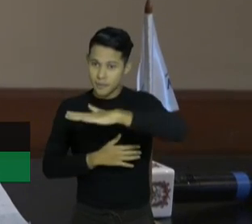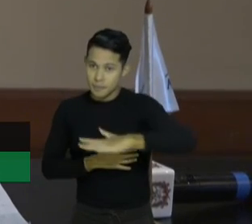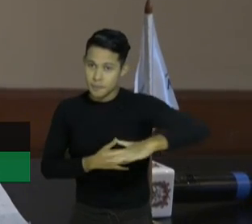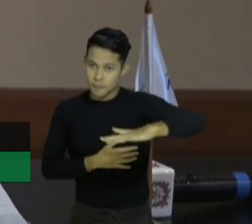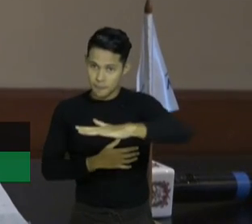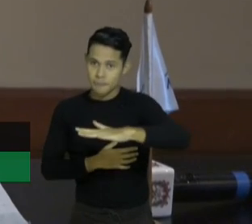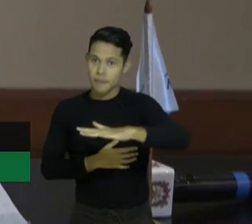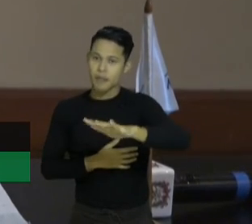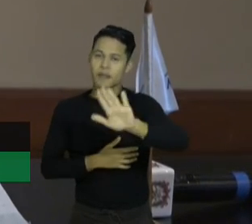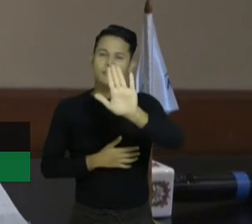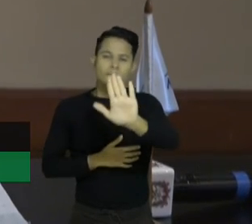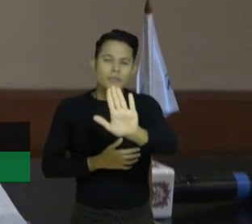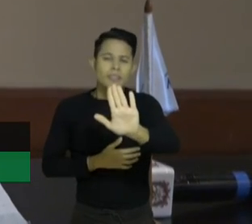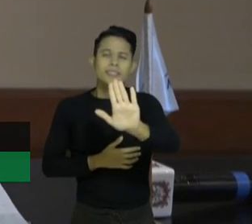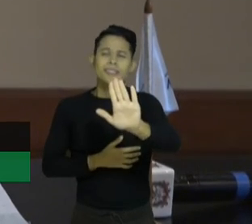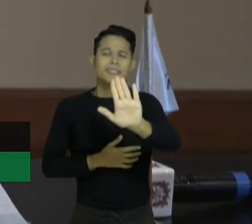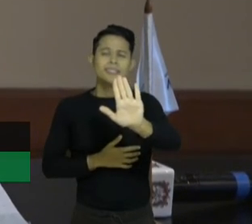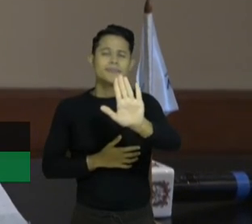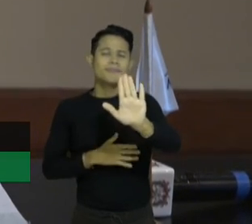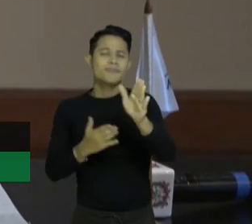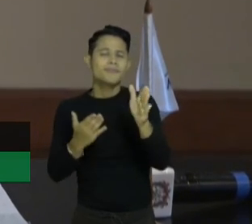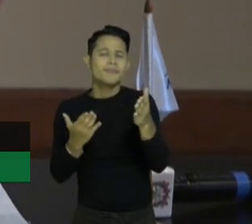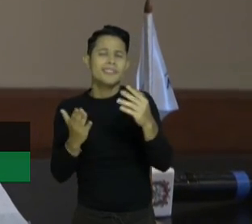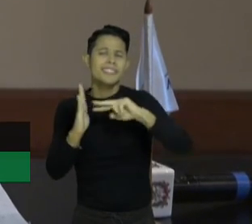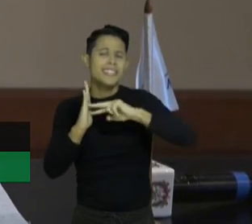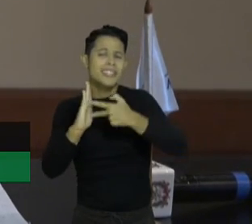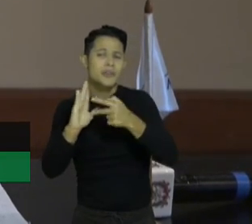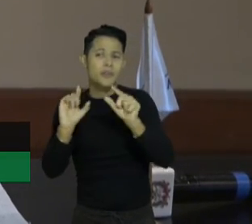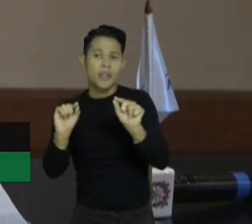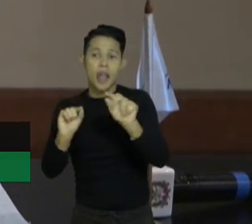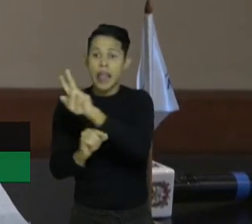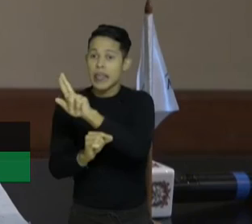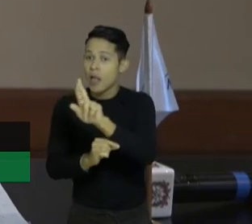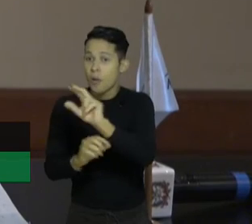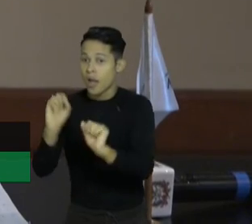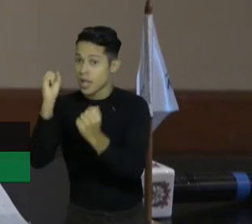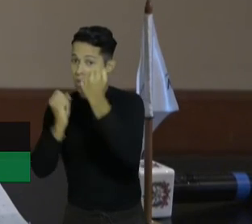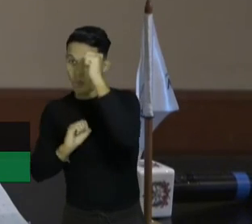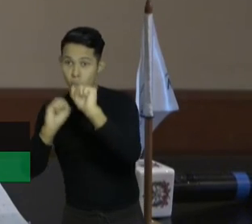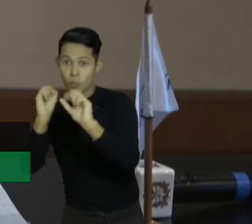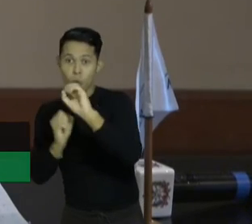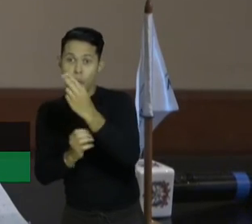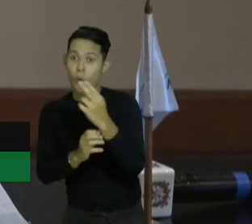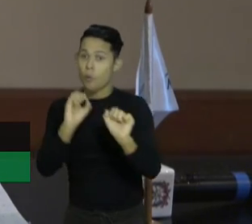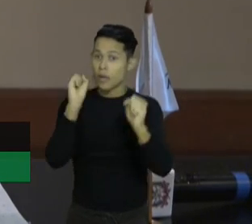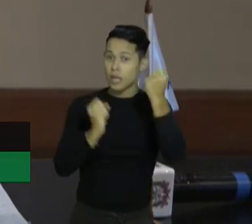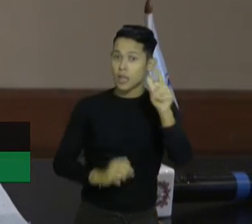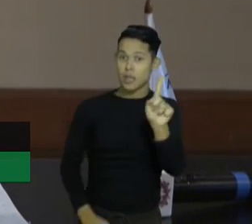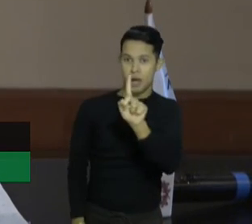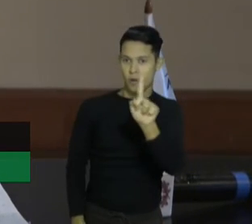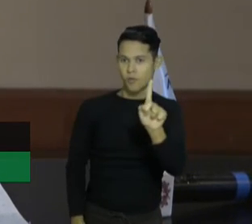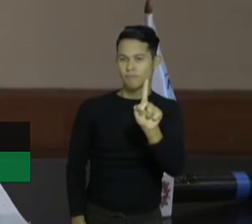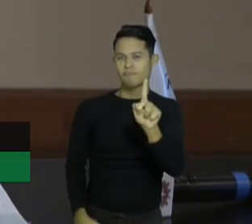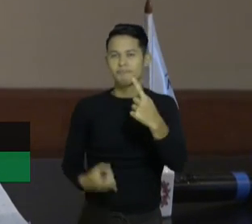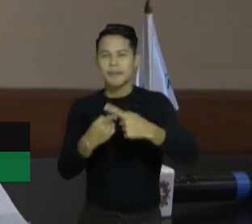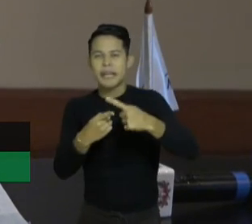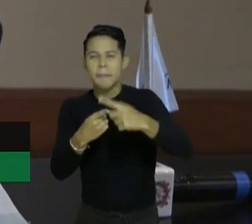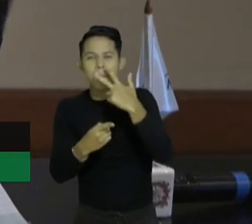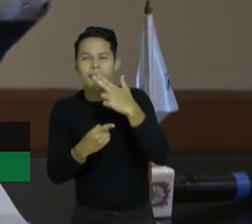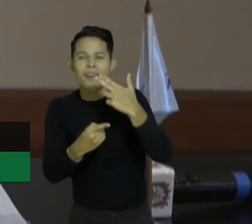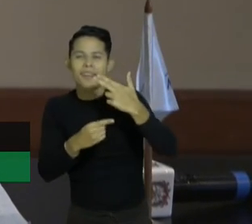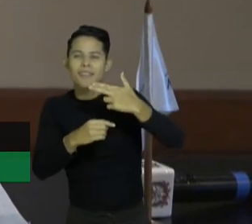vou chegar o modelo do Chile éo Brasil não é industrializar ou não industrializar porque senão a gente vai resvalar naquele debate de ideológico